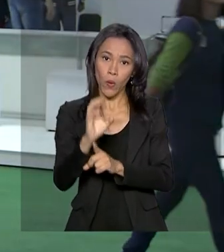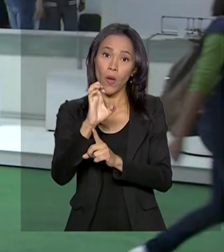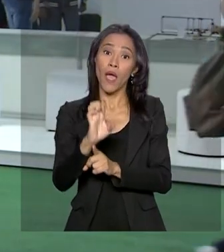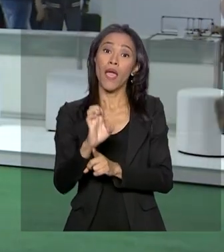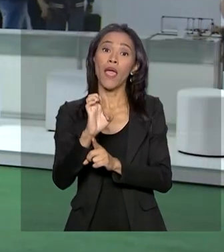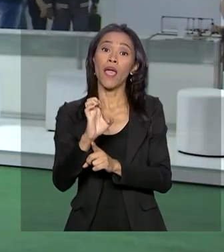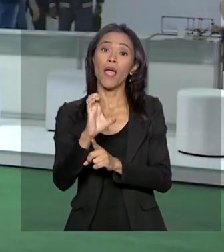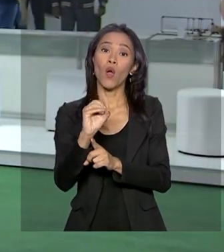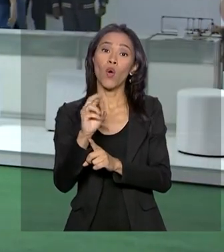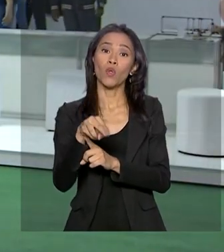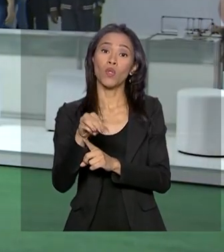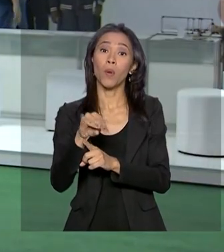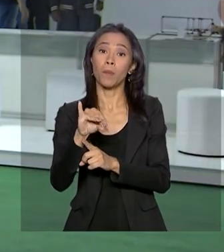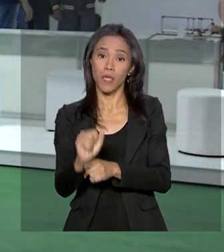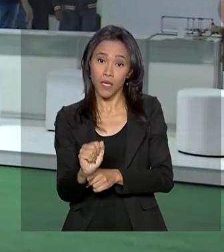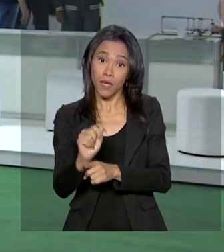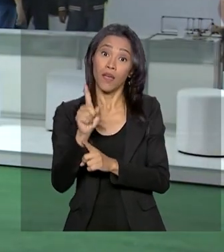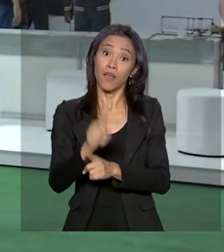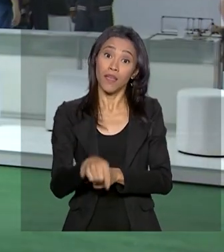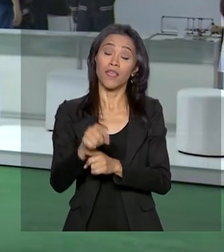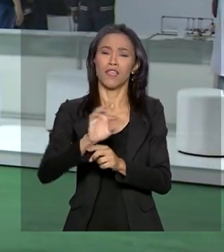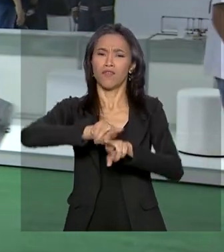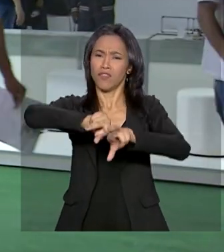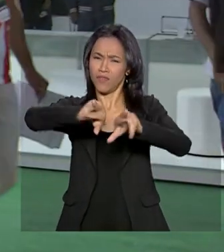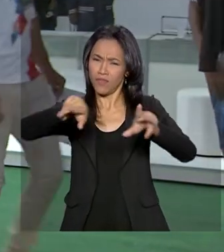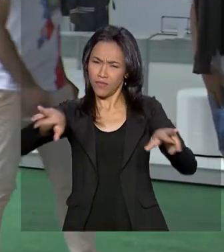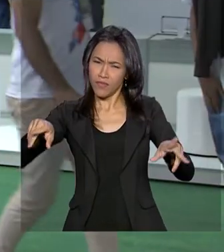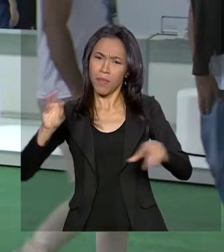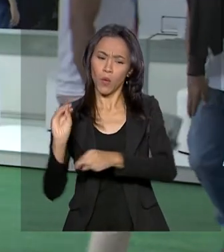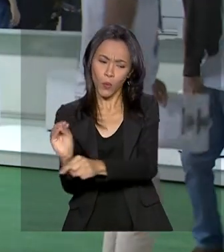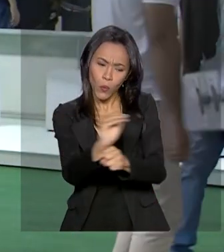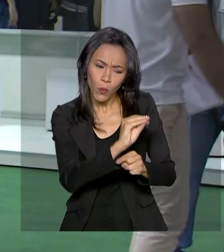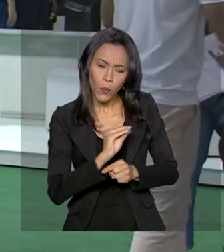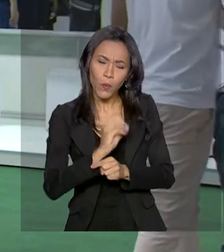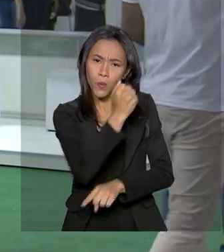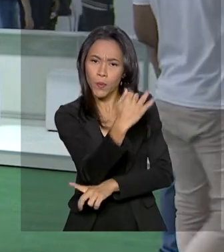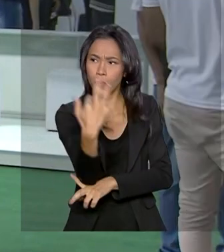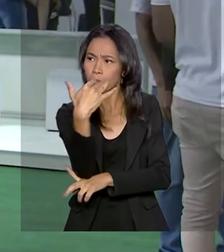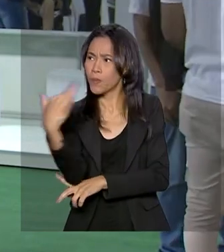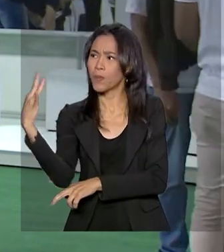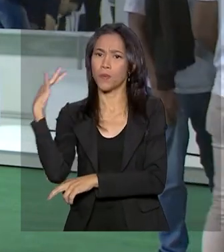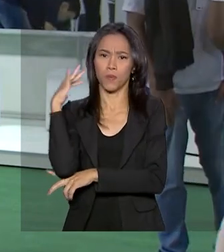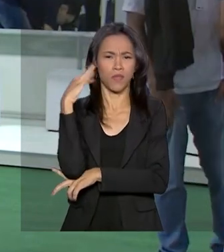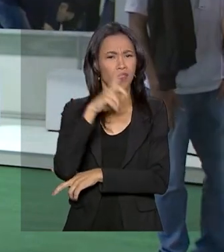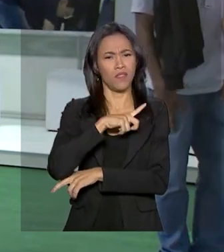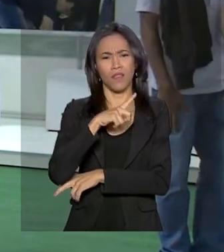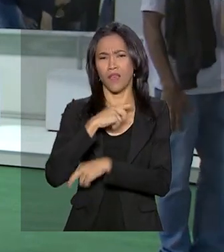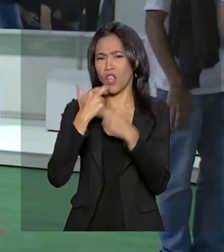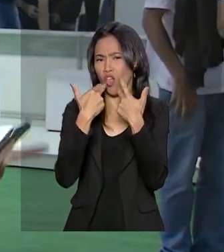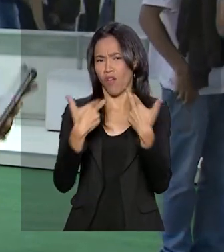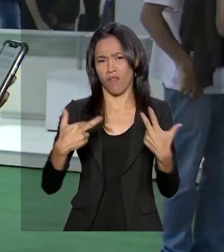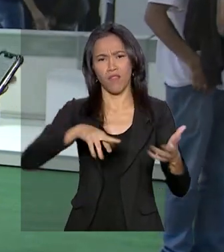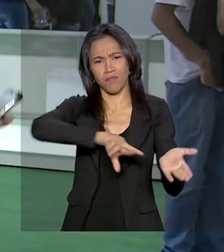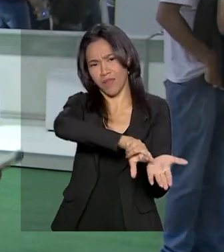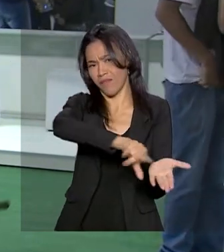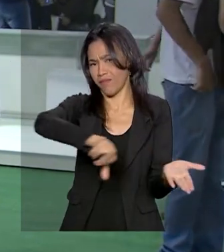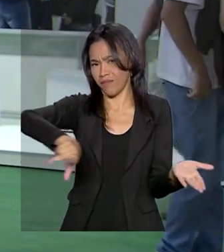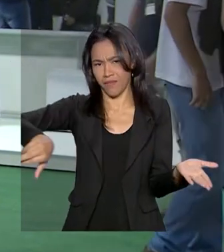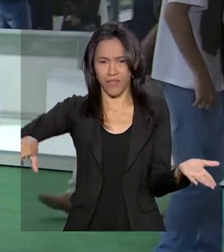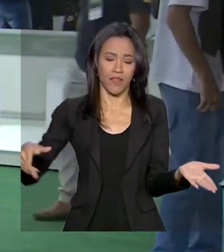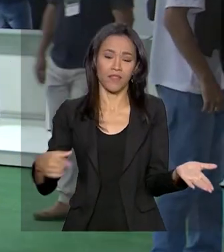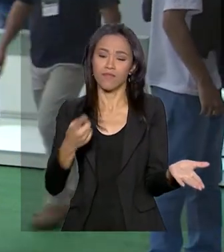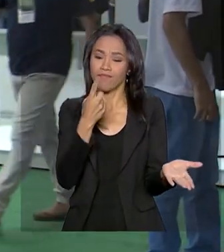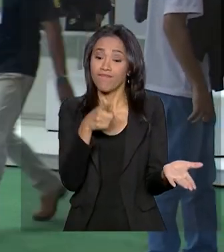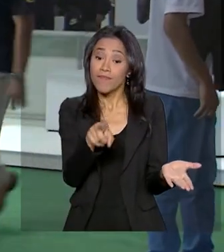e riqueza para o desenvolvimento sustentável. E tem curiosidade para todos os gostos. Eu estou aqui no estande de